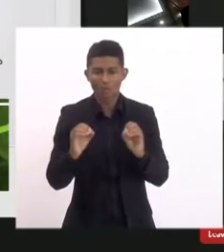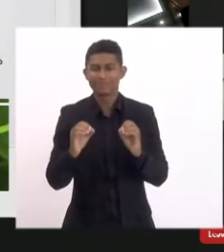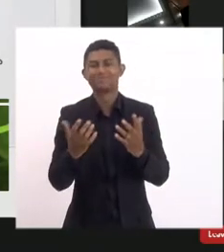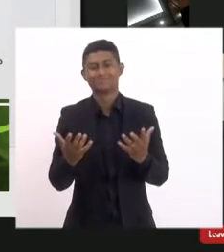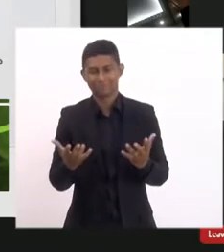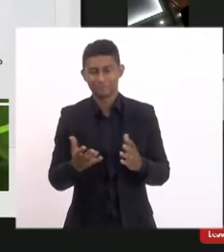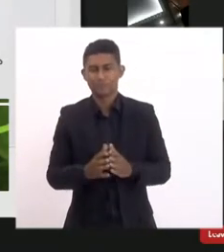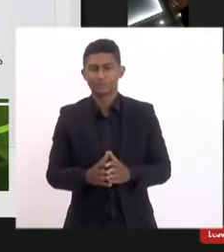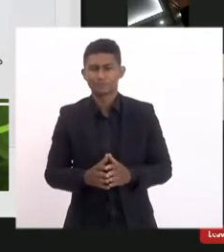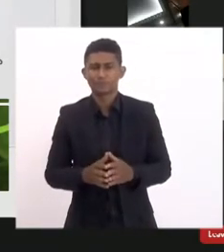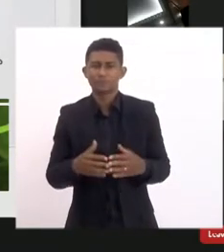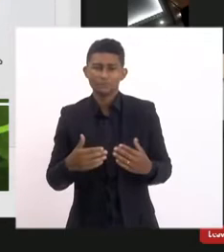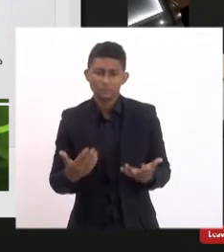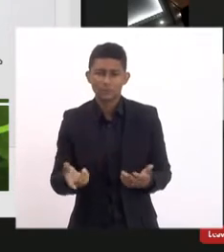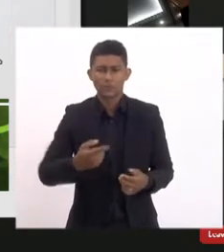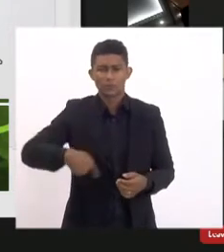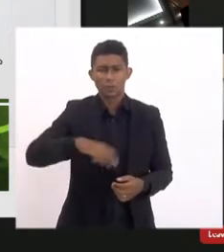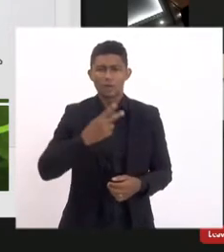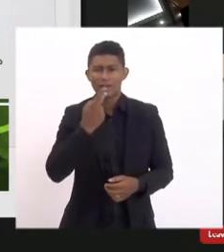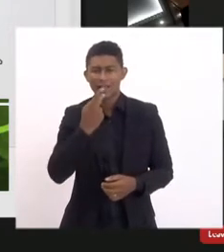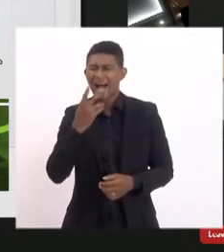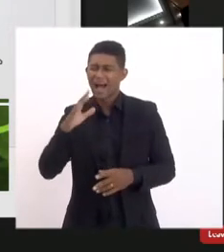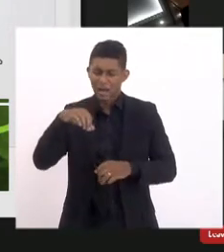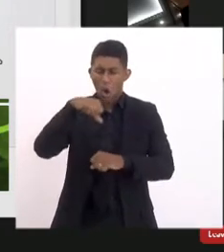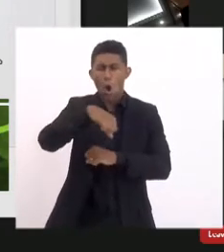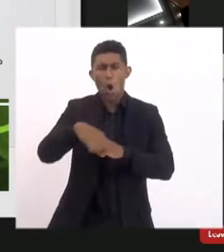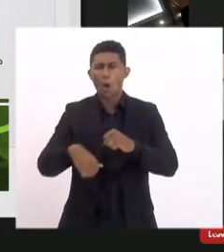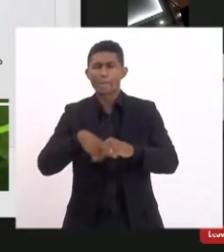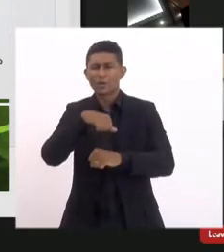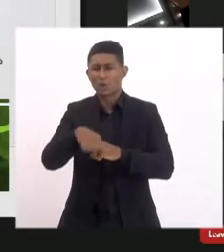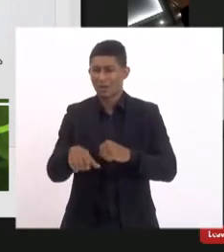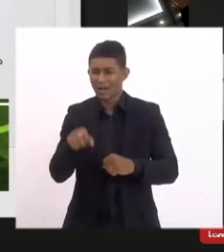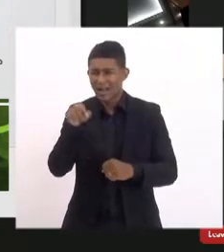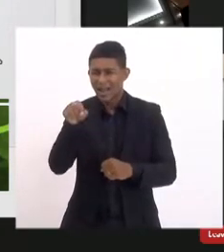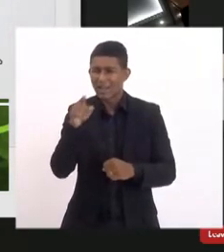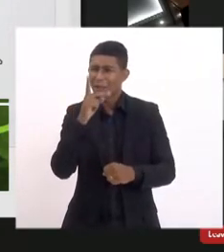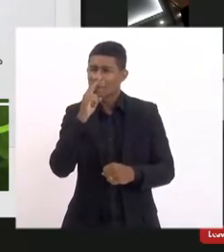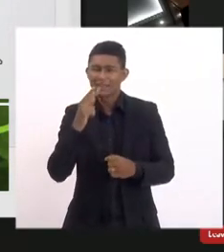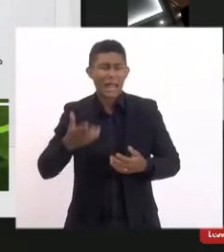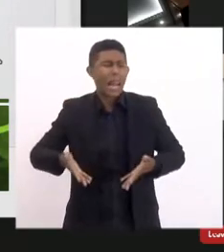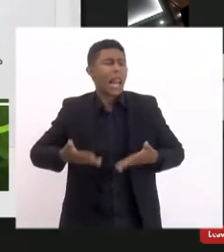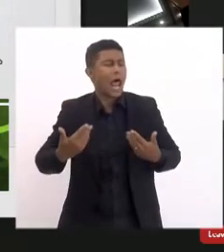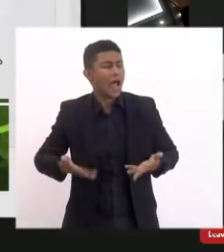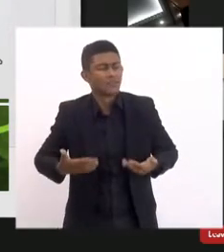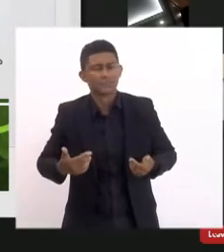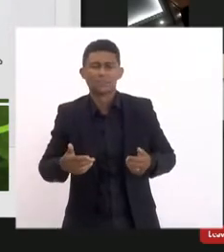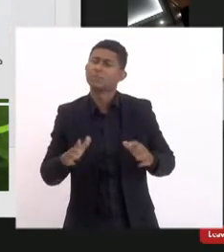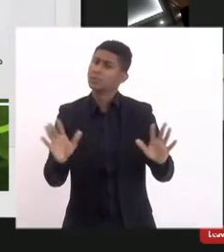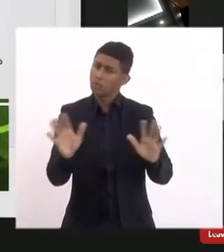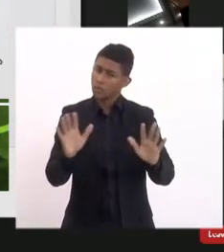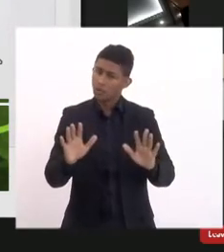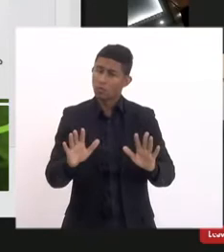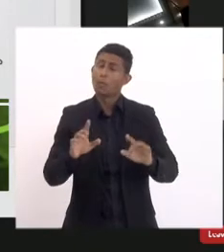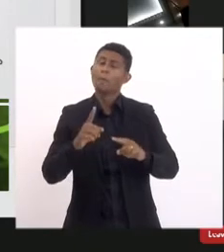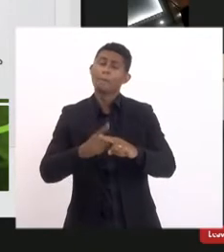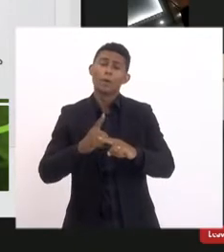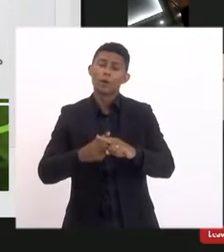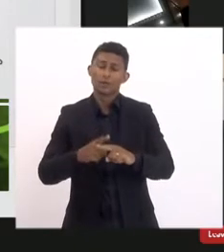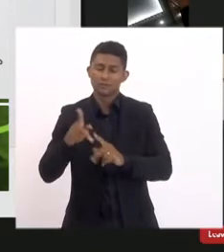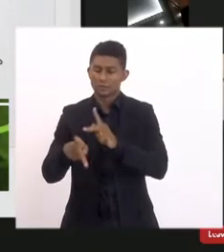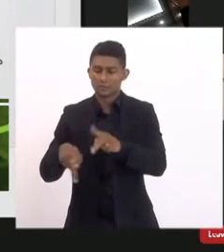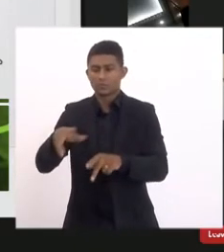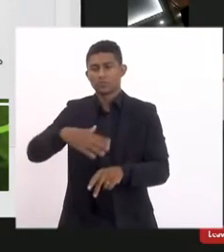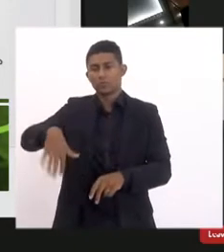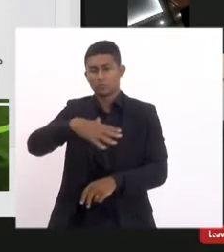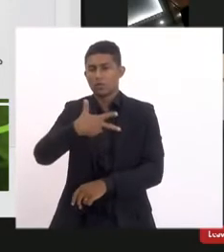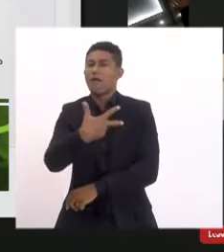não causou formas graves. A gente não tem como afirmar que a gente tem uma população com uma boa cobertura vacinal. E